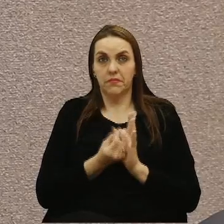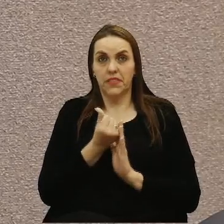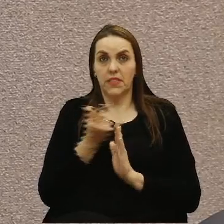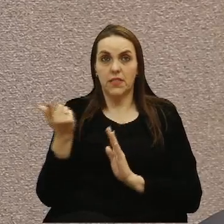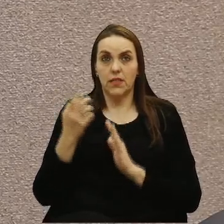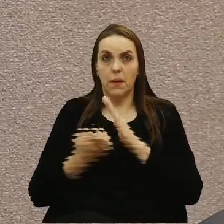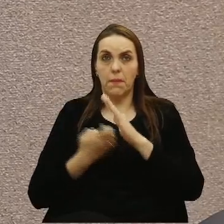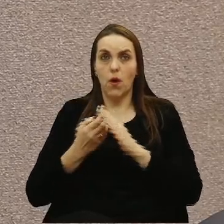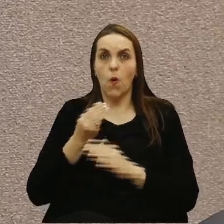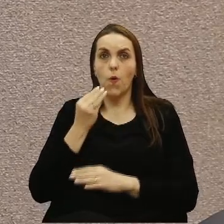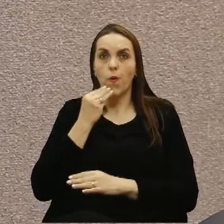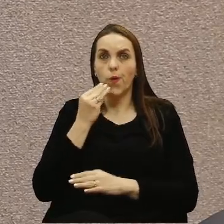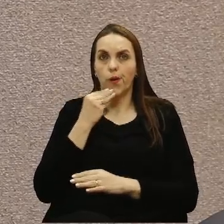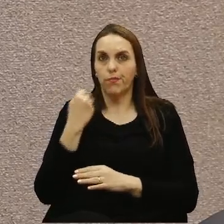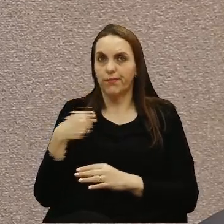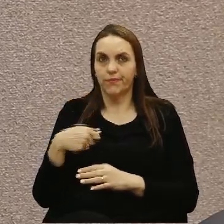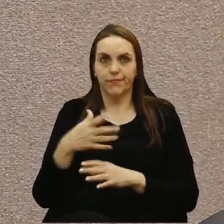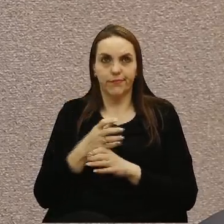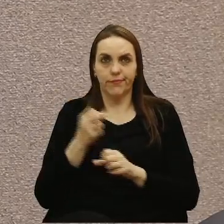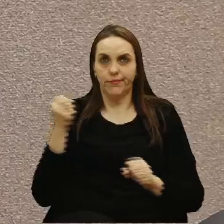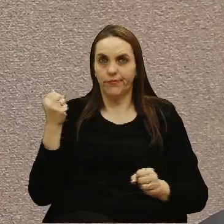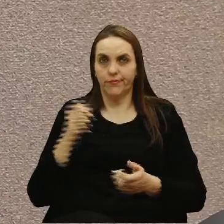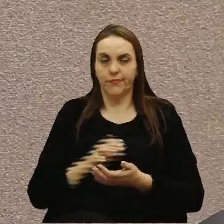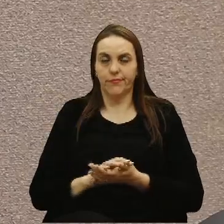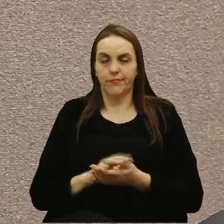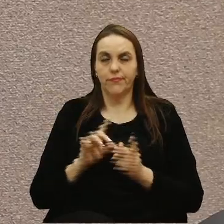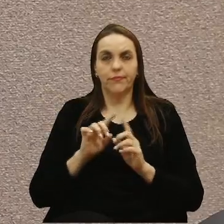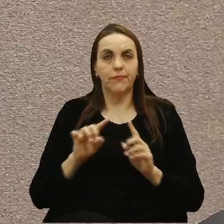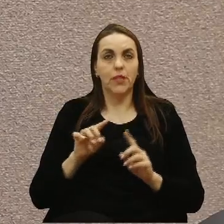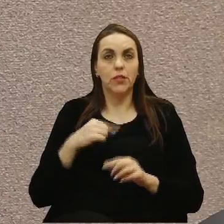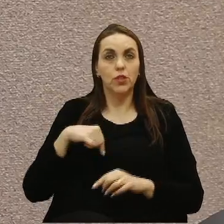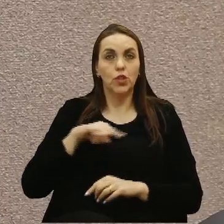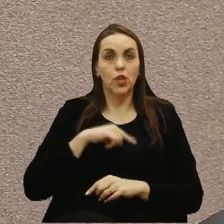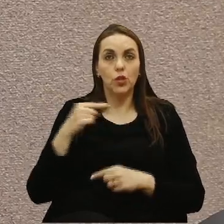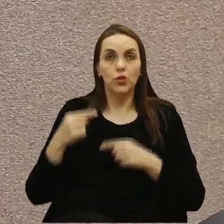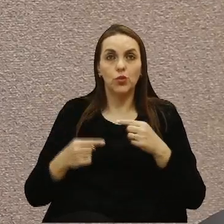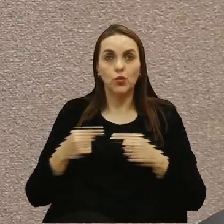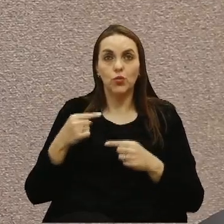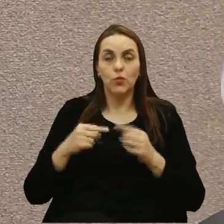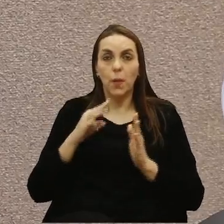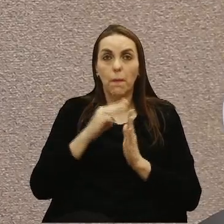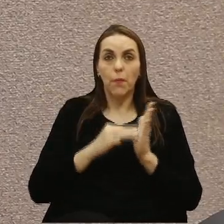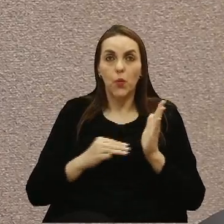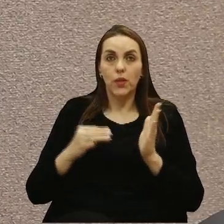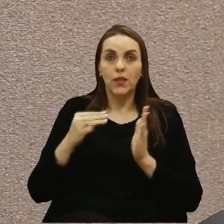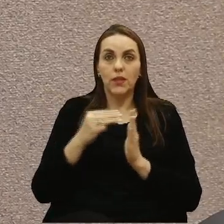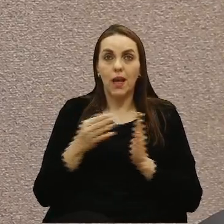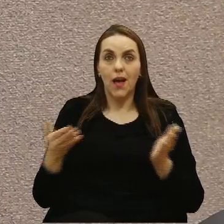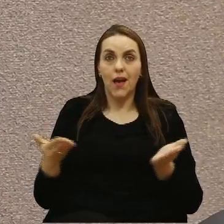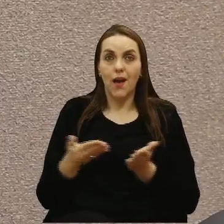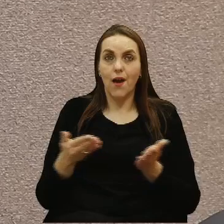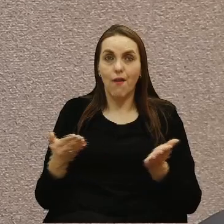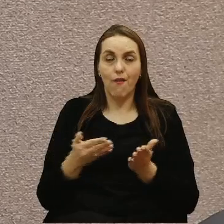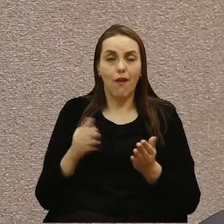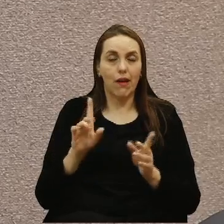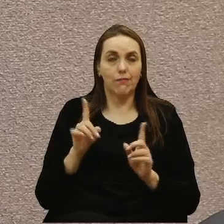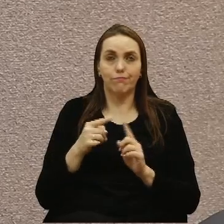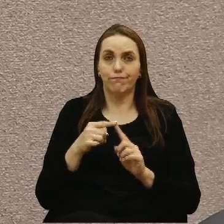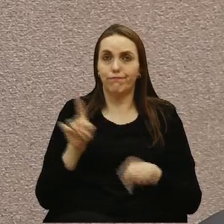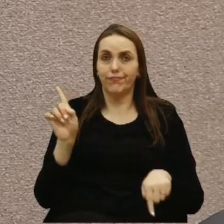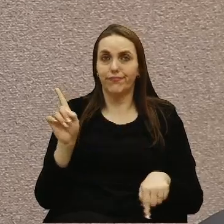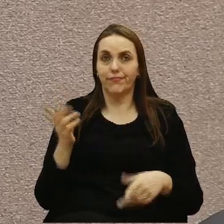ela precisa ter lucro. Mas o que nós estamos discutindo aqui é que o modelo atual está totalmente equivocado, meus